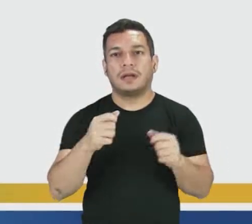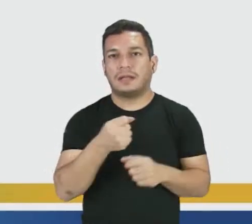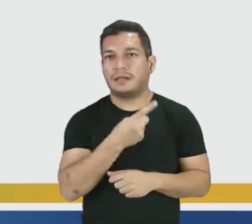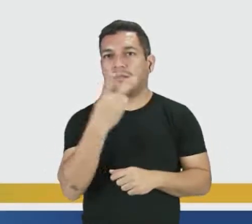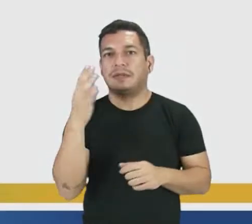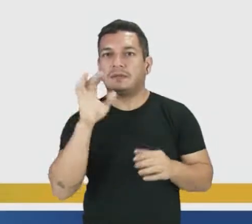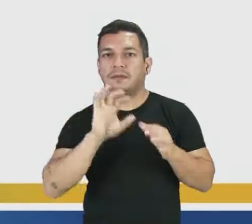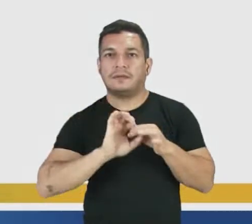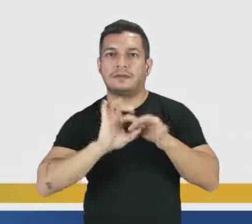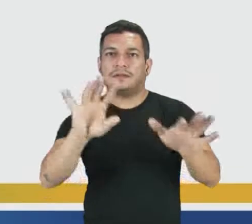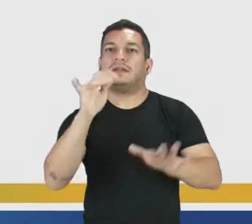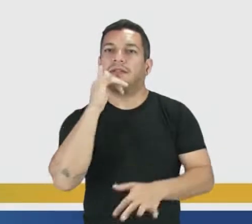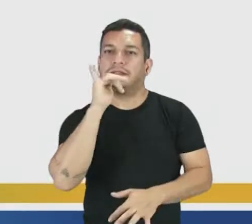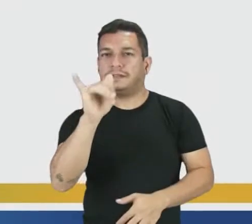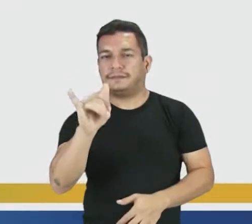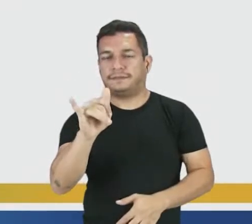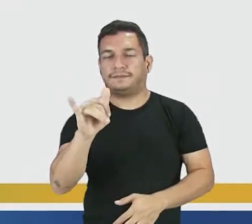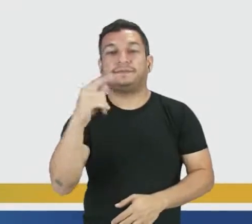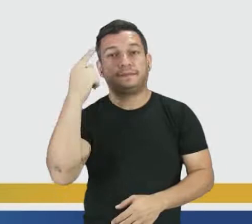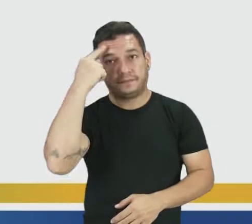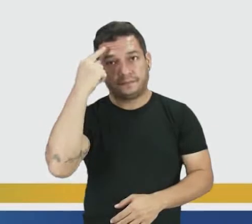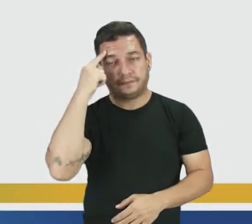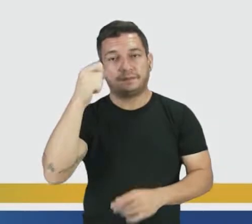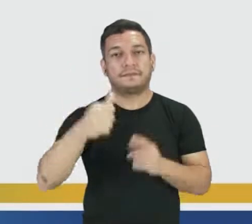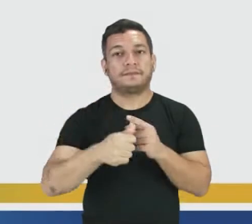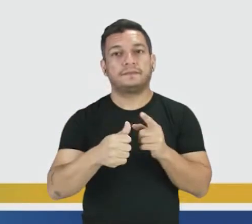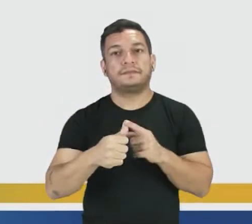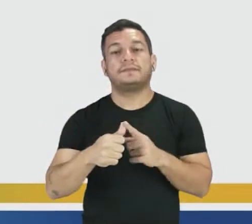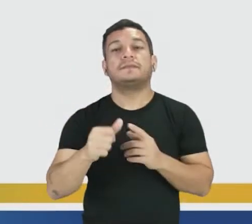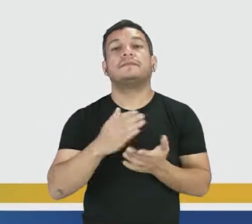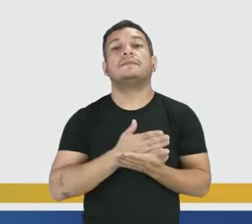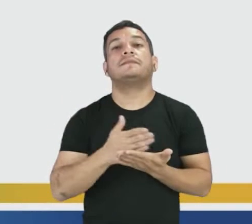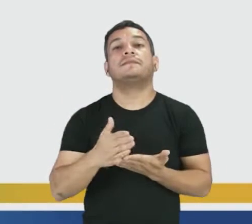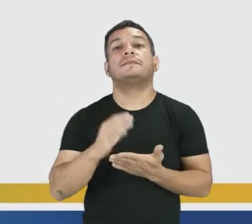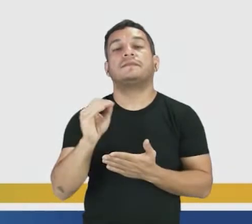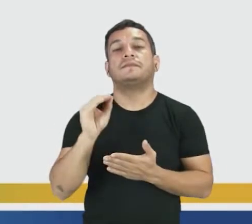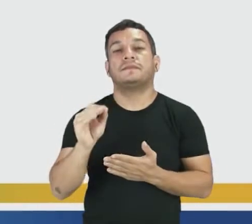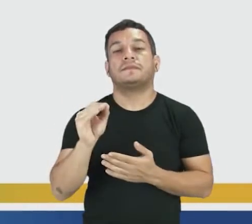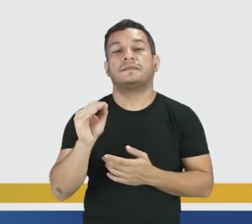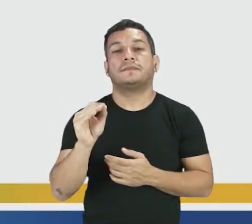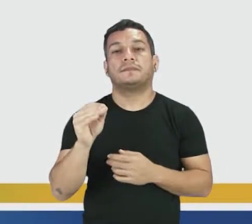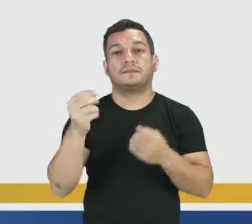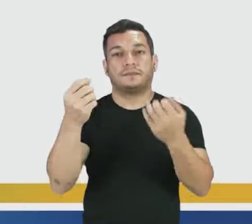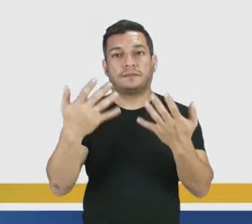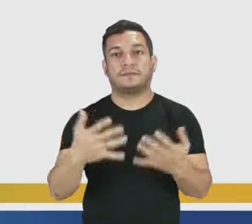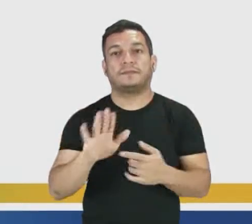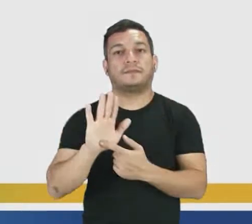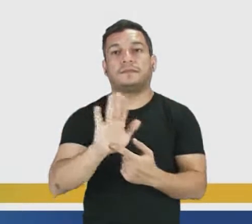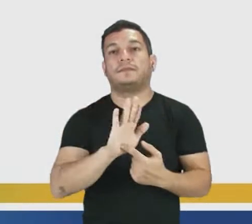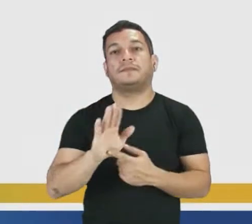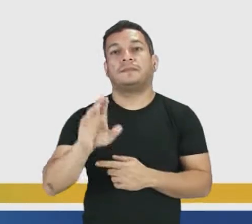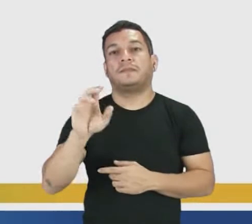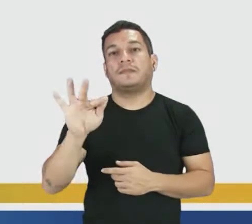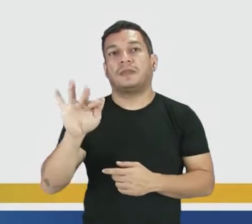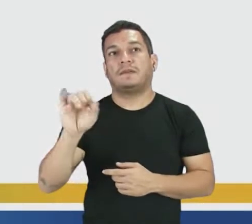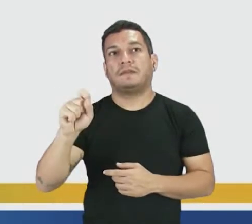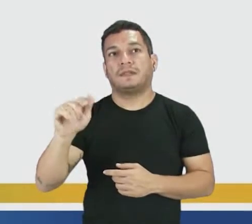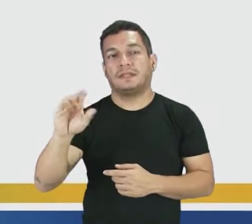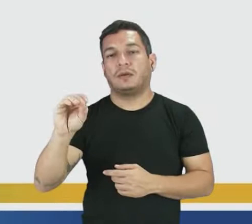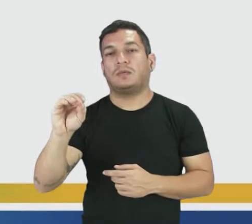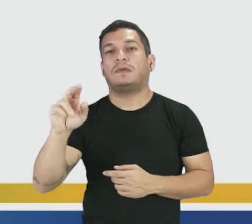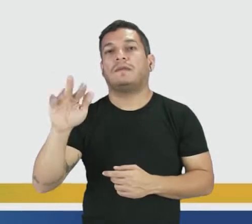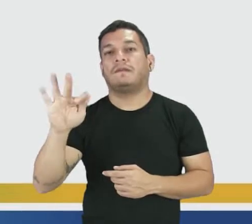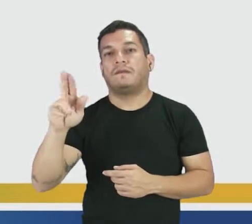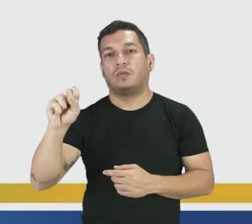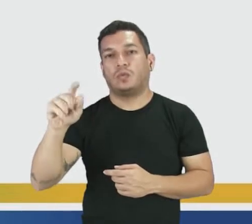energia. Primeiro, a ideia inicial de estar trabalhando tanto com fissão e fusão nuclear é